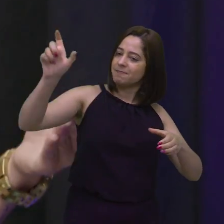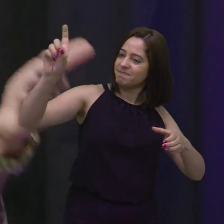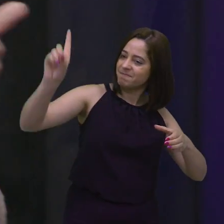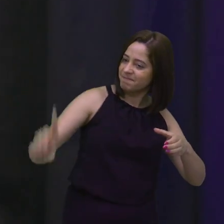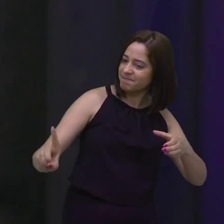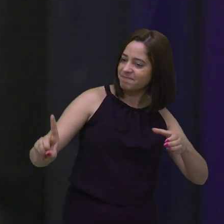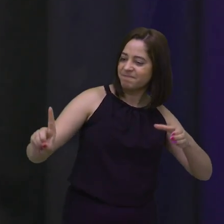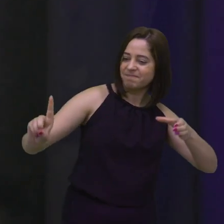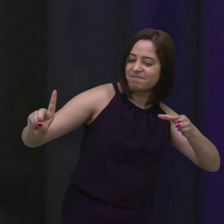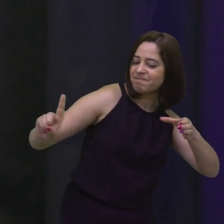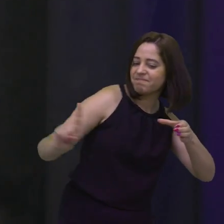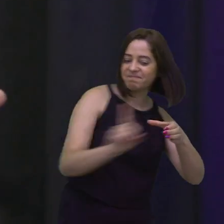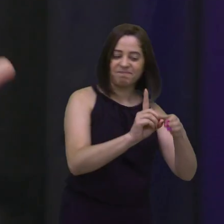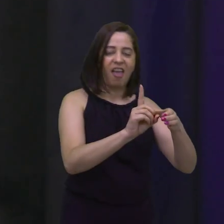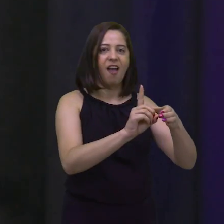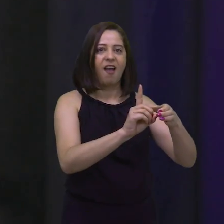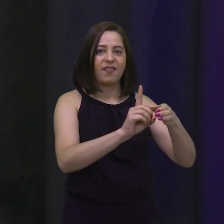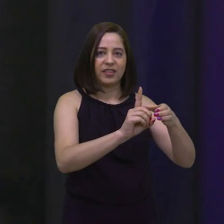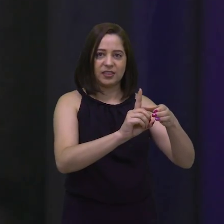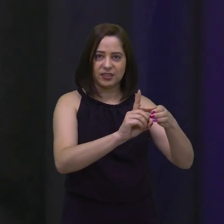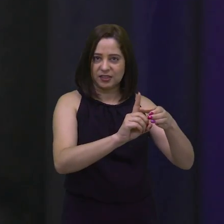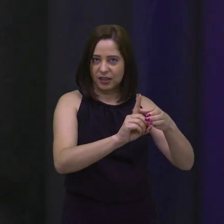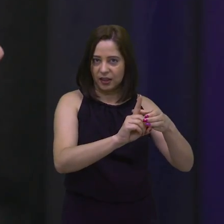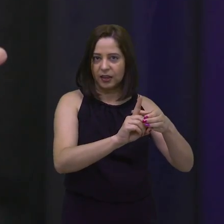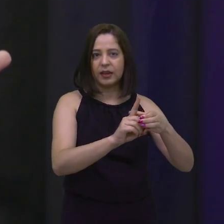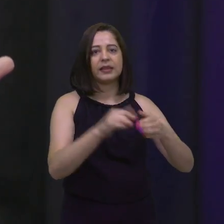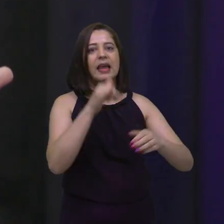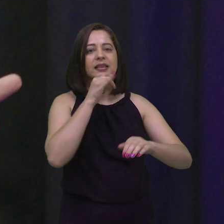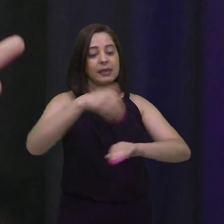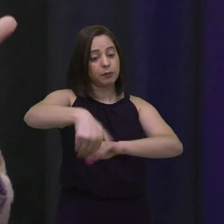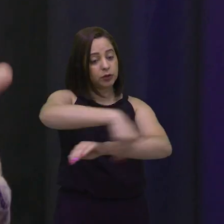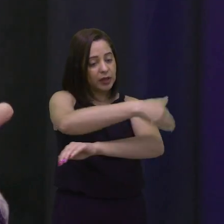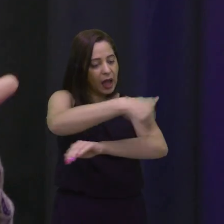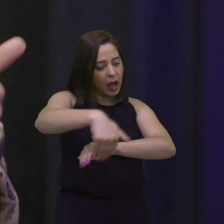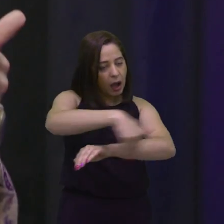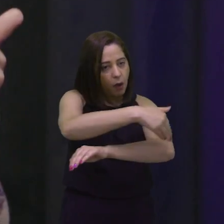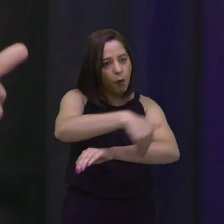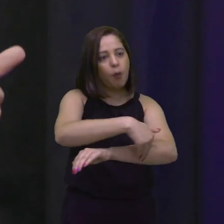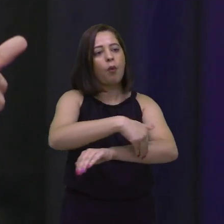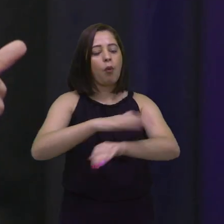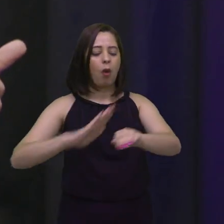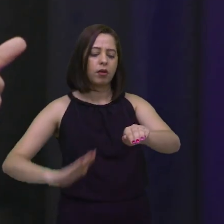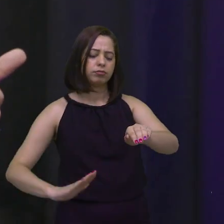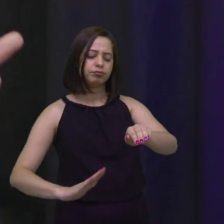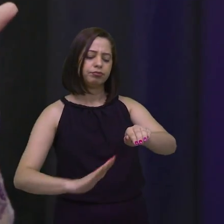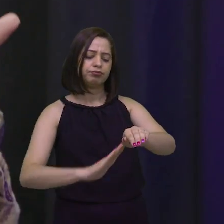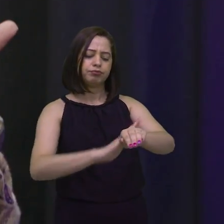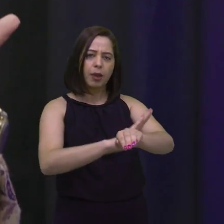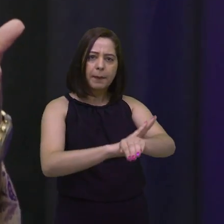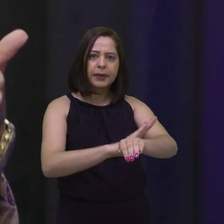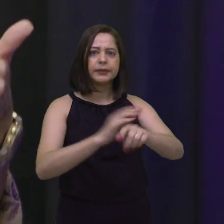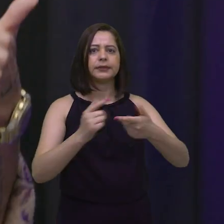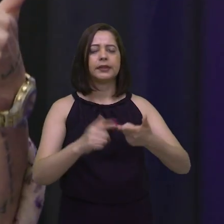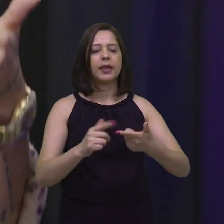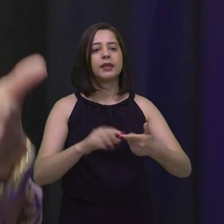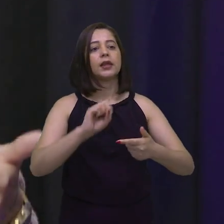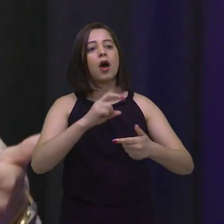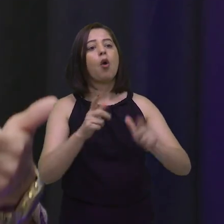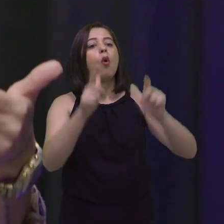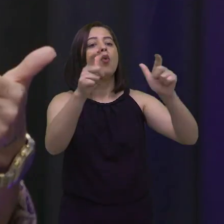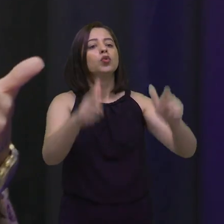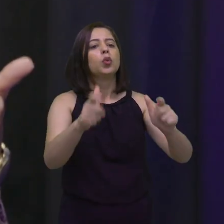para dentro de todos os âmbitos, seja numa calçada, seja num ambiente público com